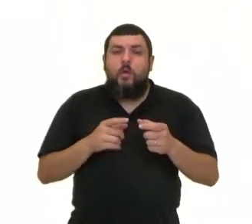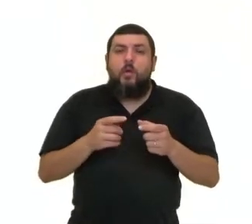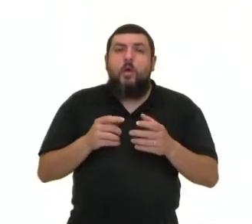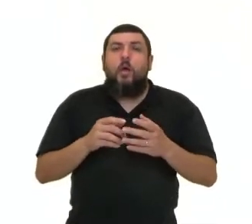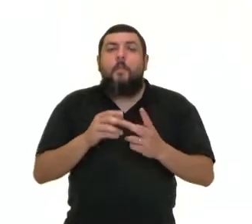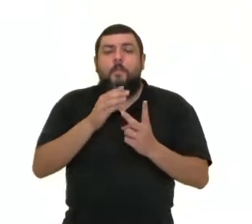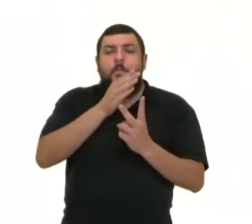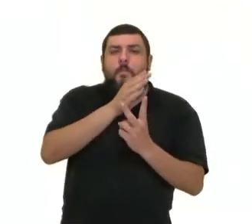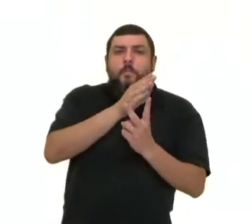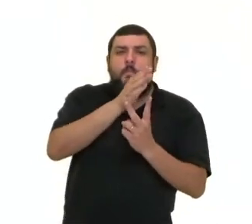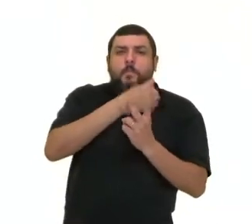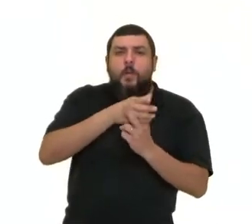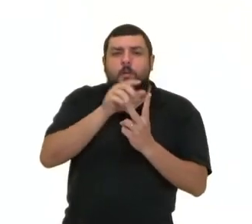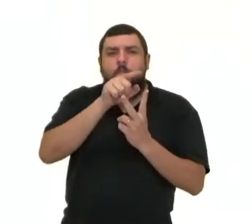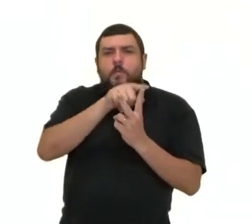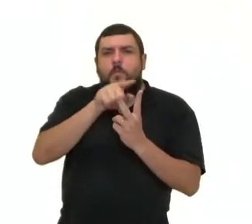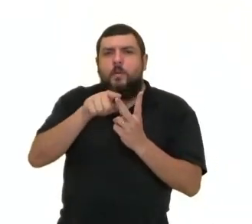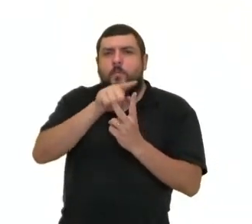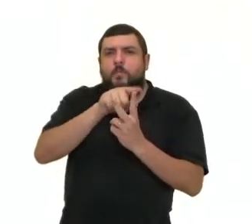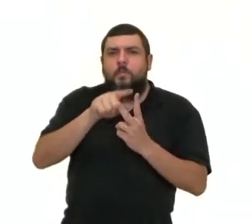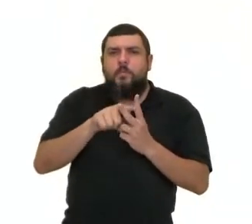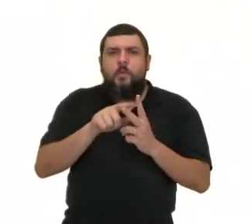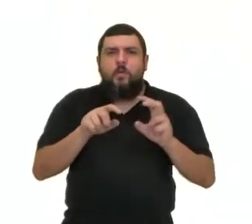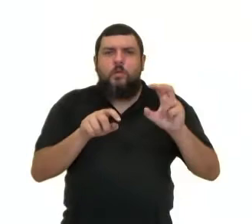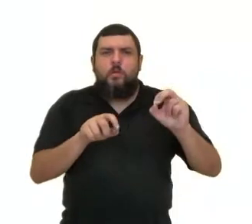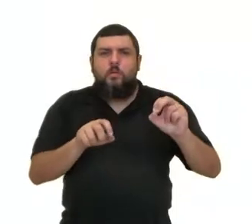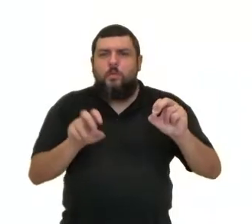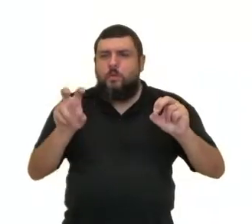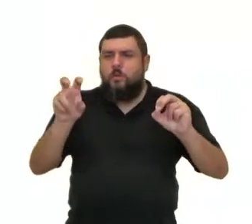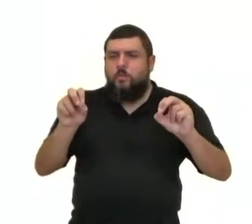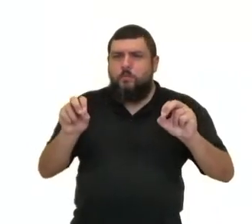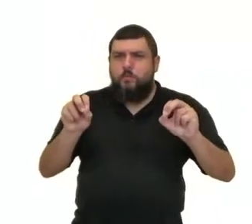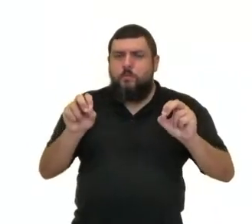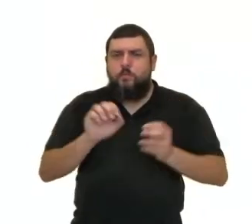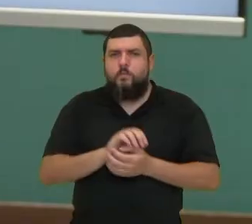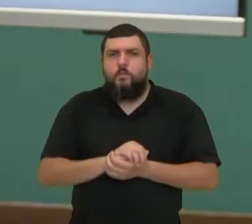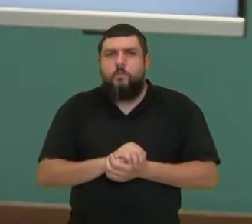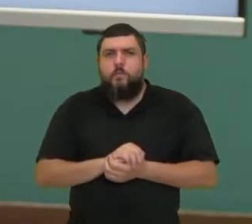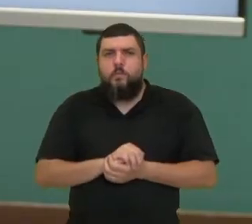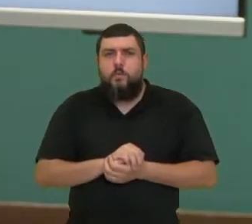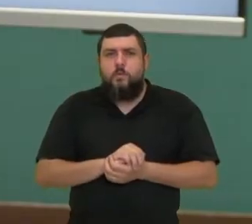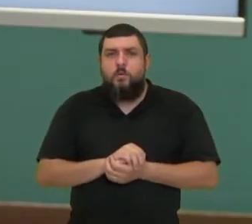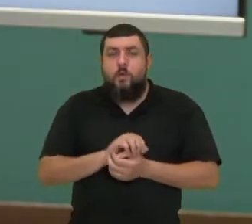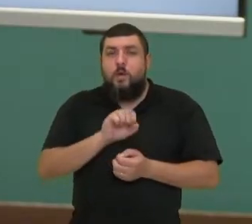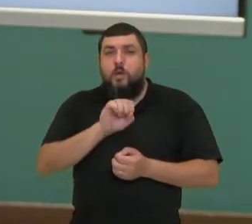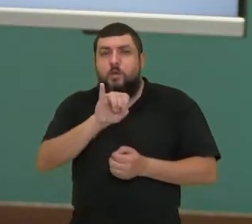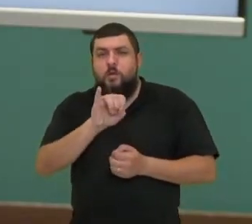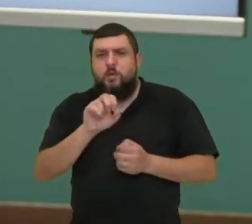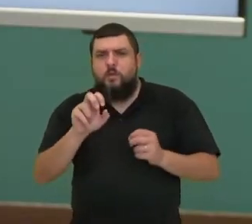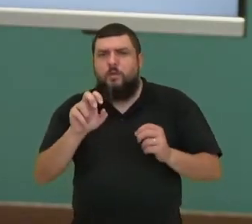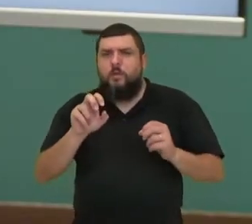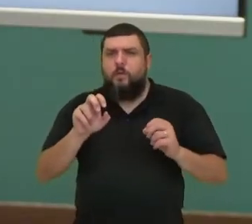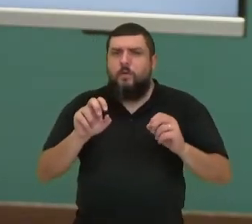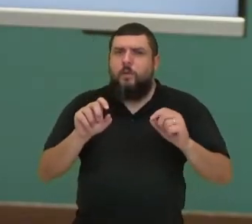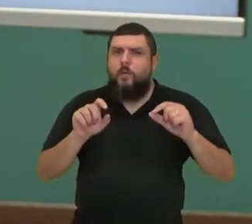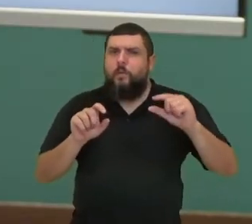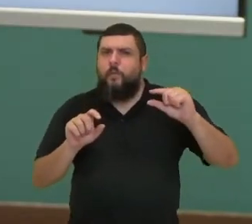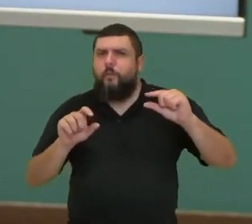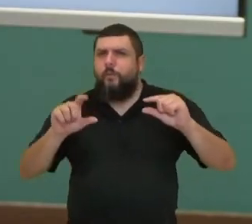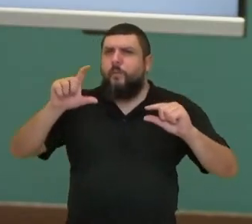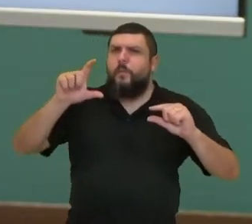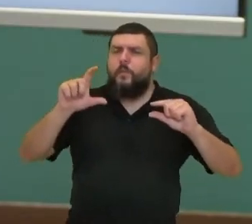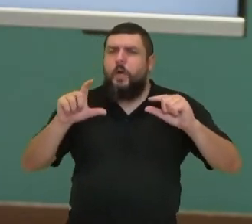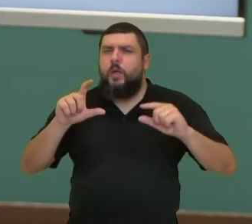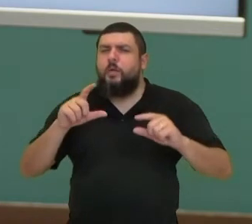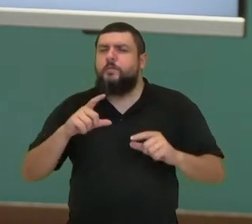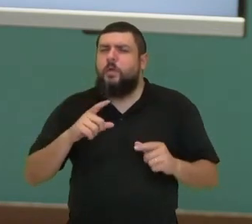acontecer, ou seja, 50%. Caso contrário, a moeda será viciada, tá? Então, no